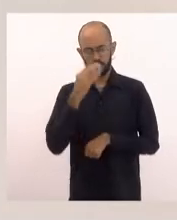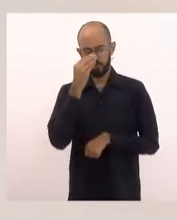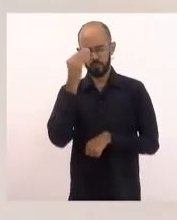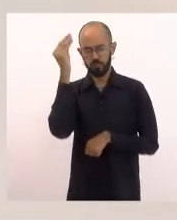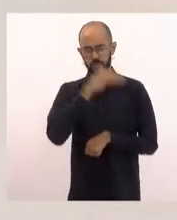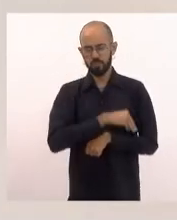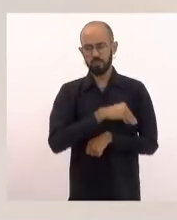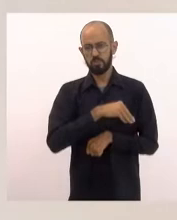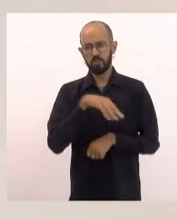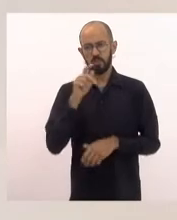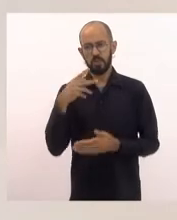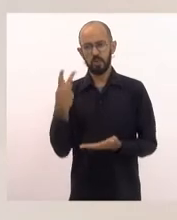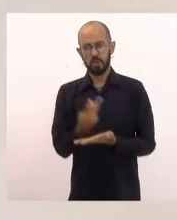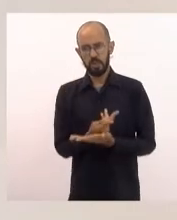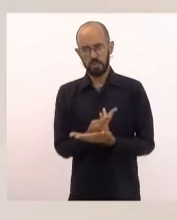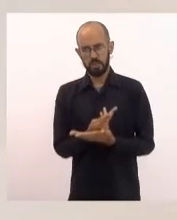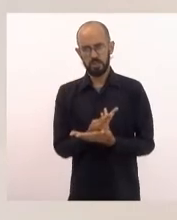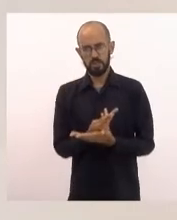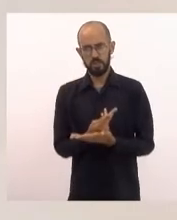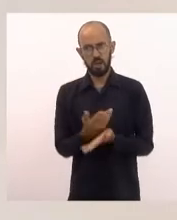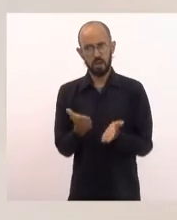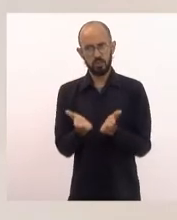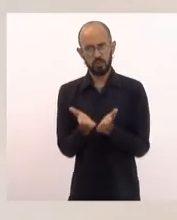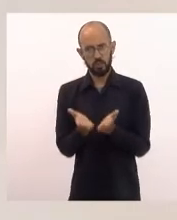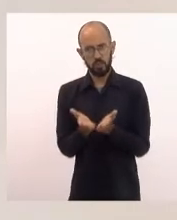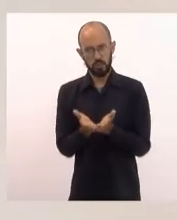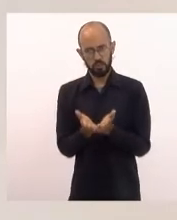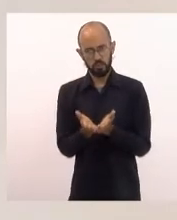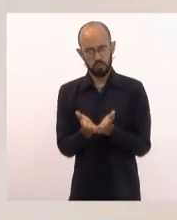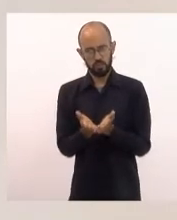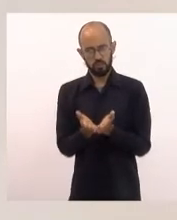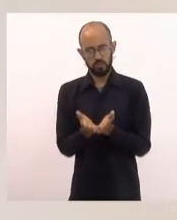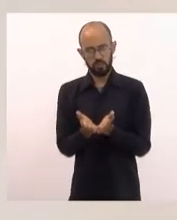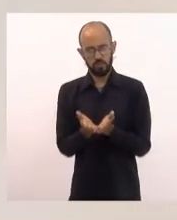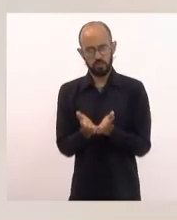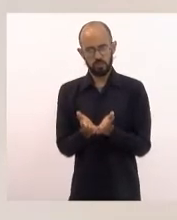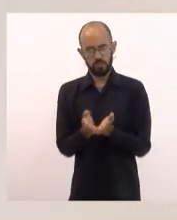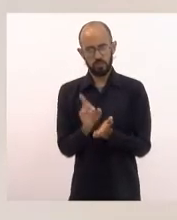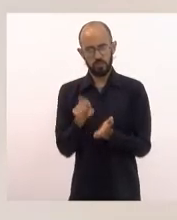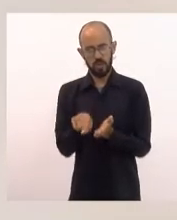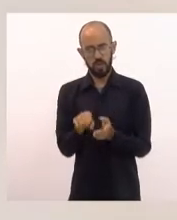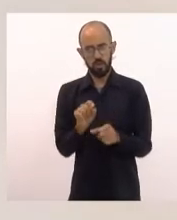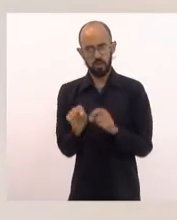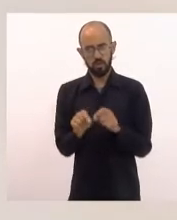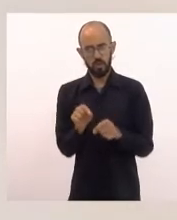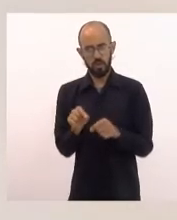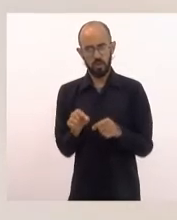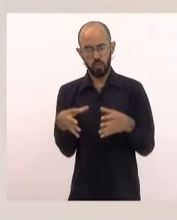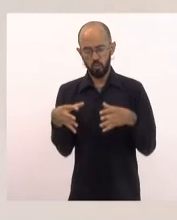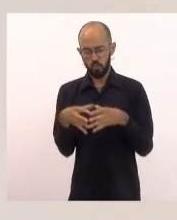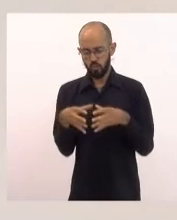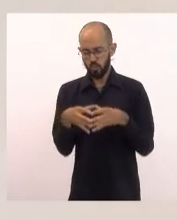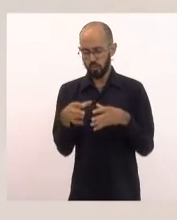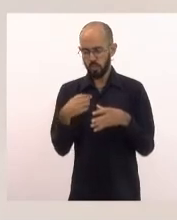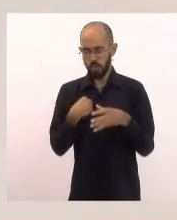é dado aos evangélicos, que é uma classe que eu faço parte, eu sou